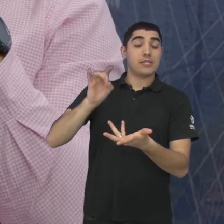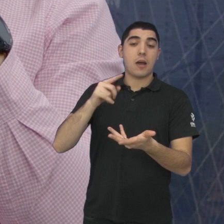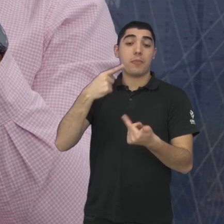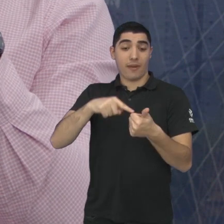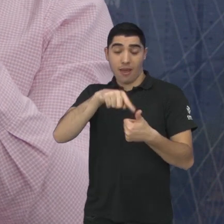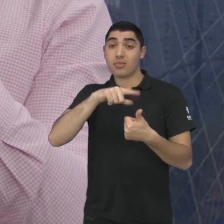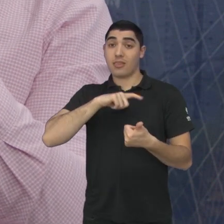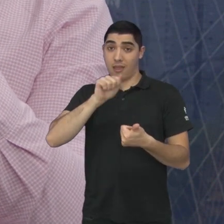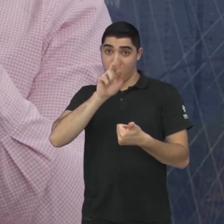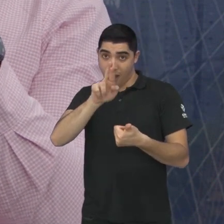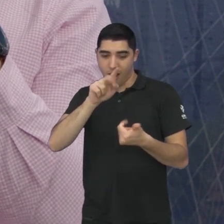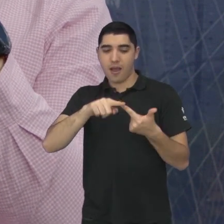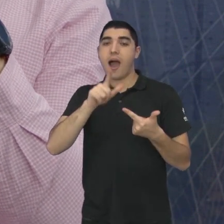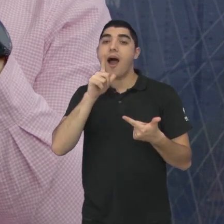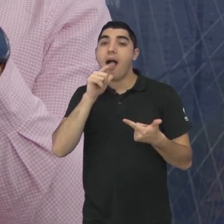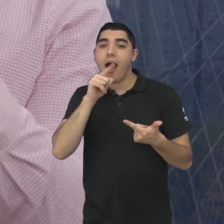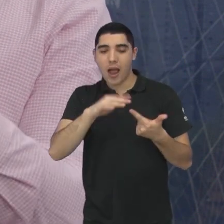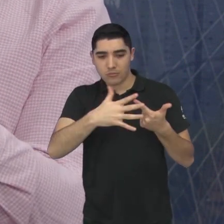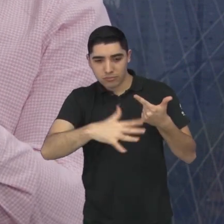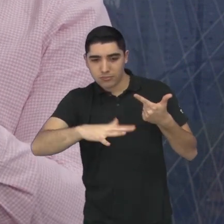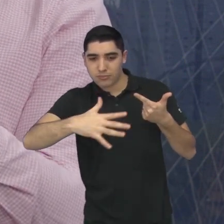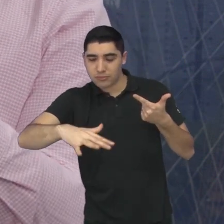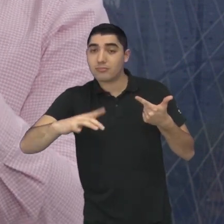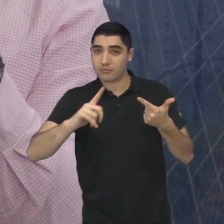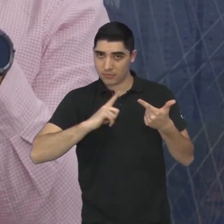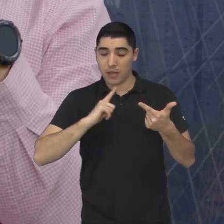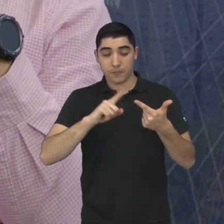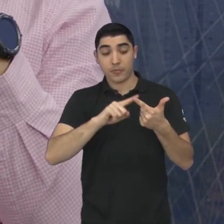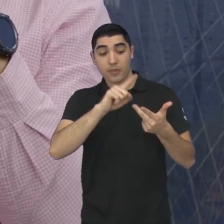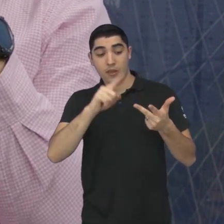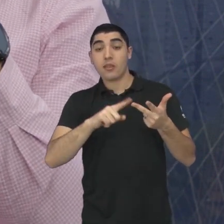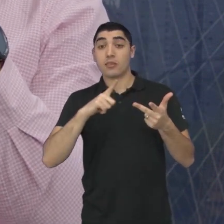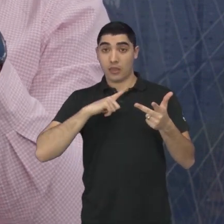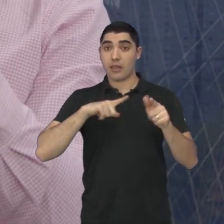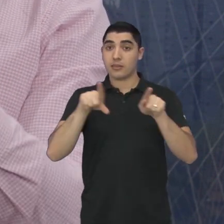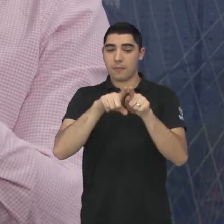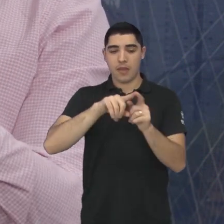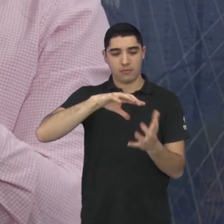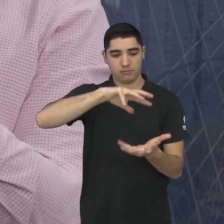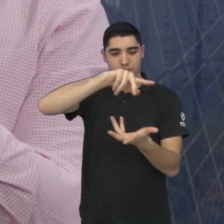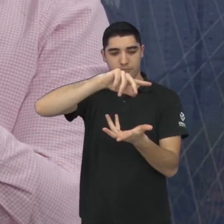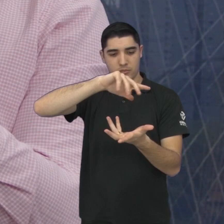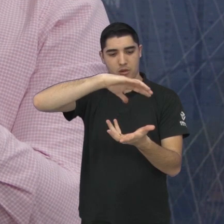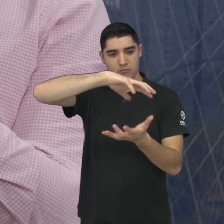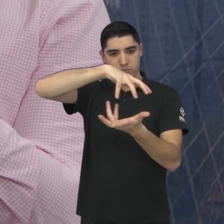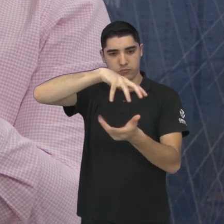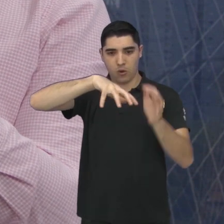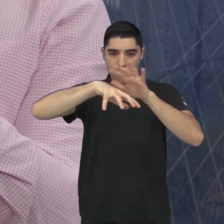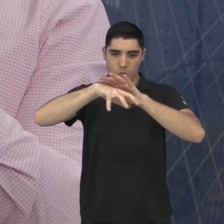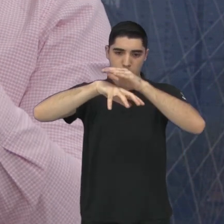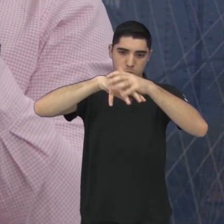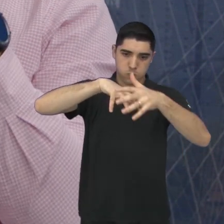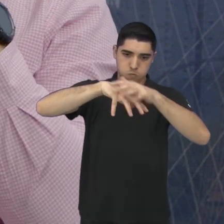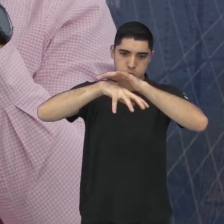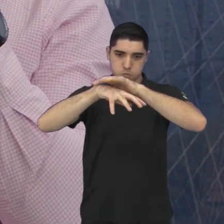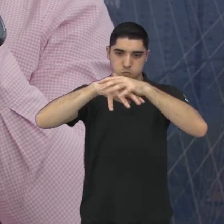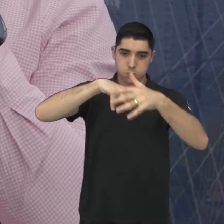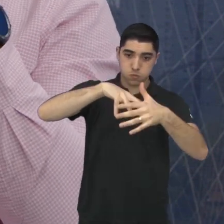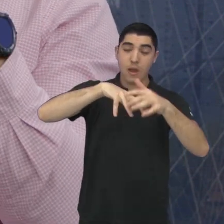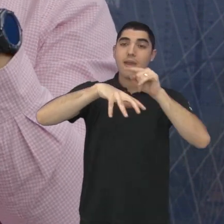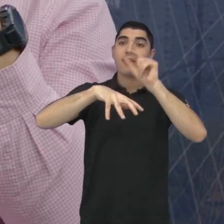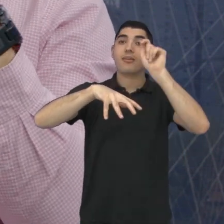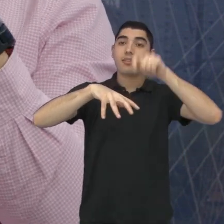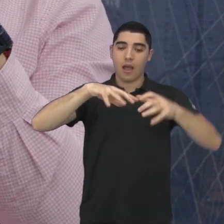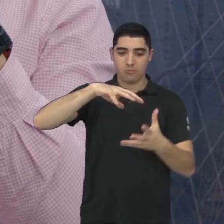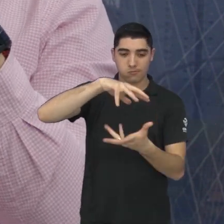de ter o oxigênio, ter a água líquida na superfície, ela tem também uma atmosfera que permite fazer